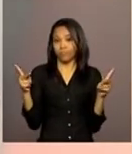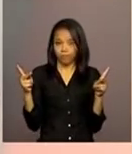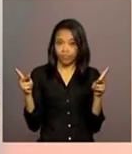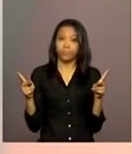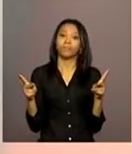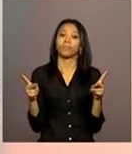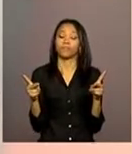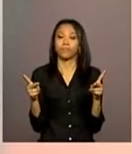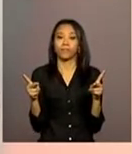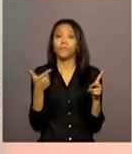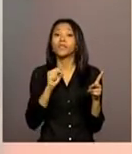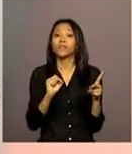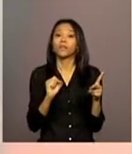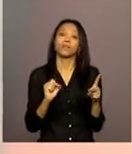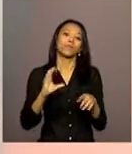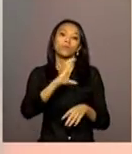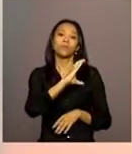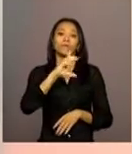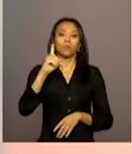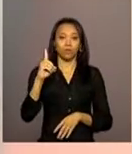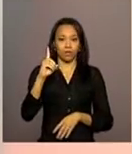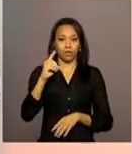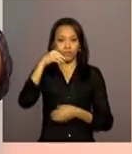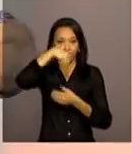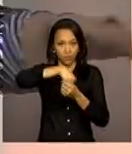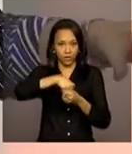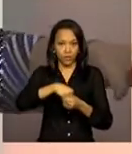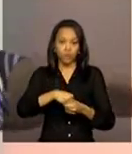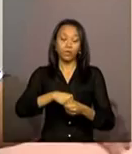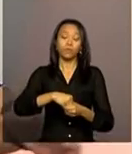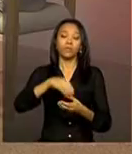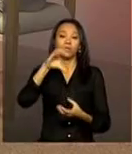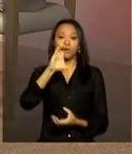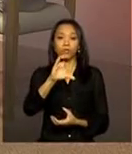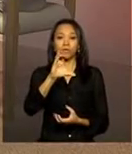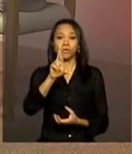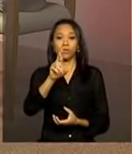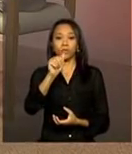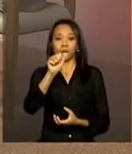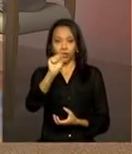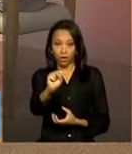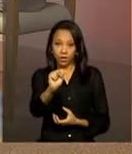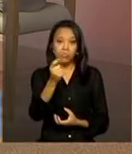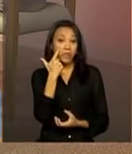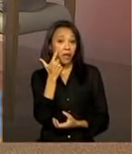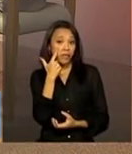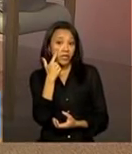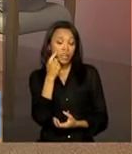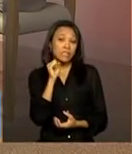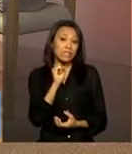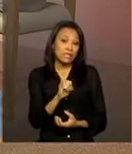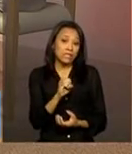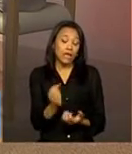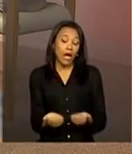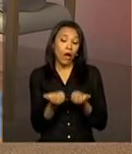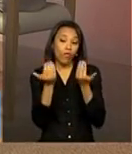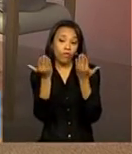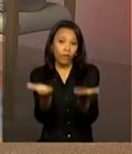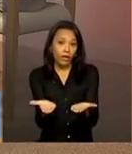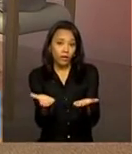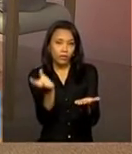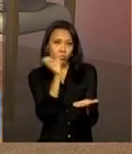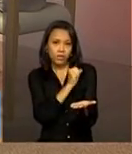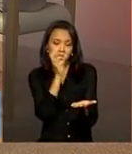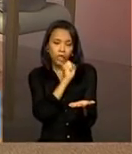do do do gestor do Cris do Coordenador do crass para ver de repente a oferta de serviço no sábado de